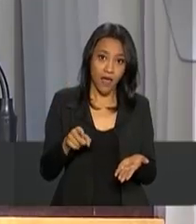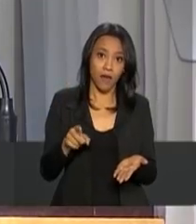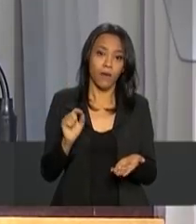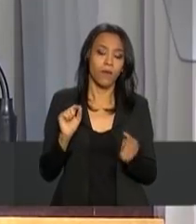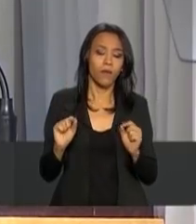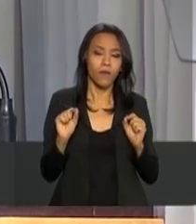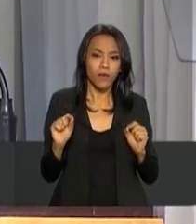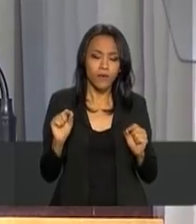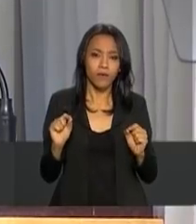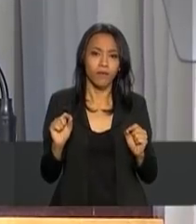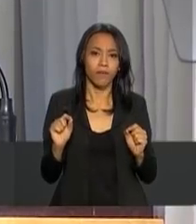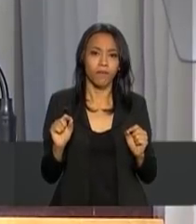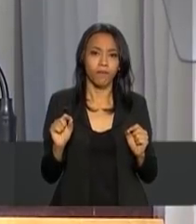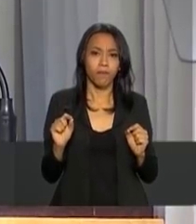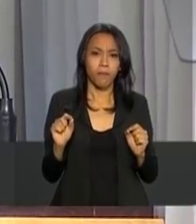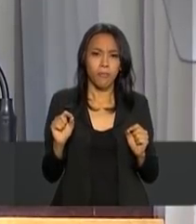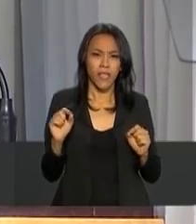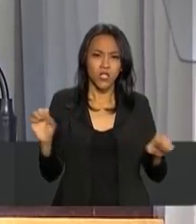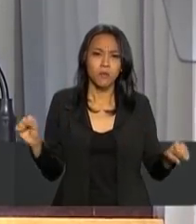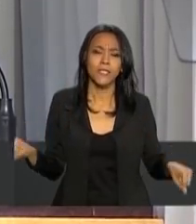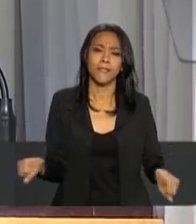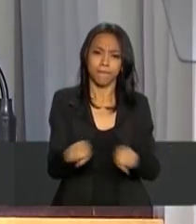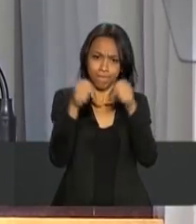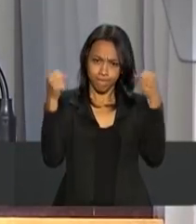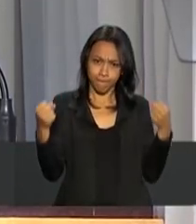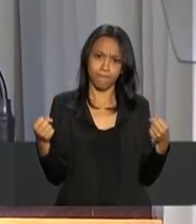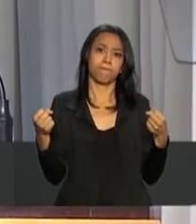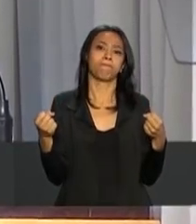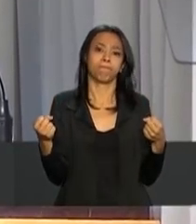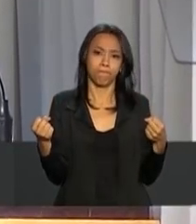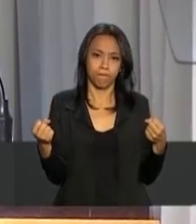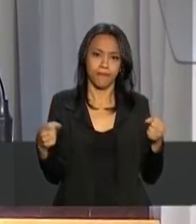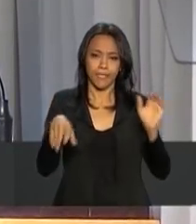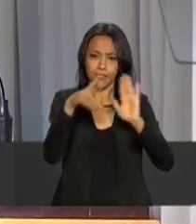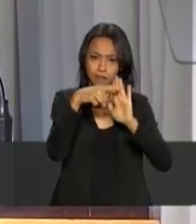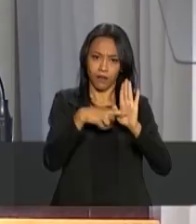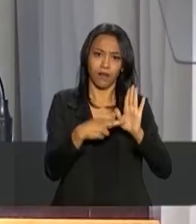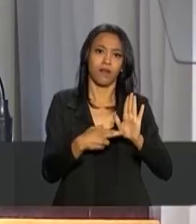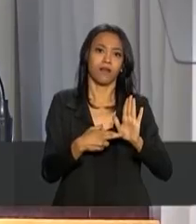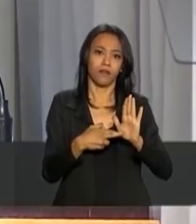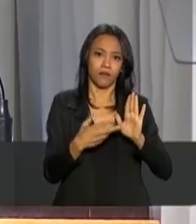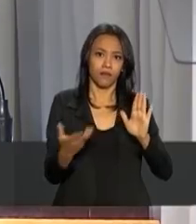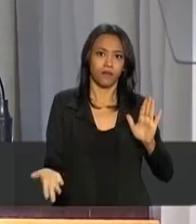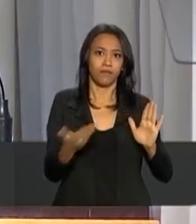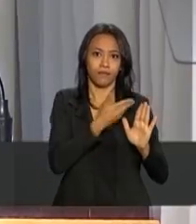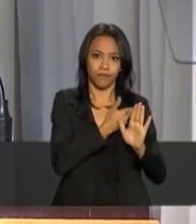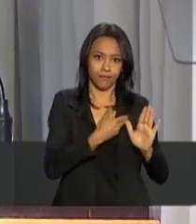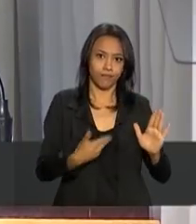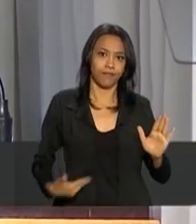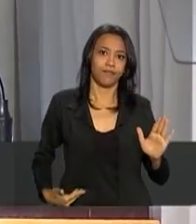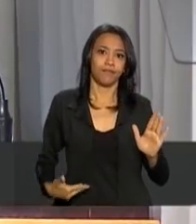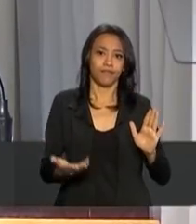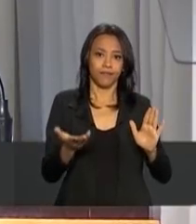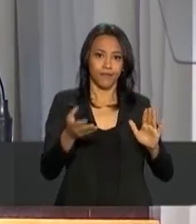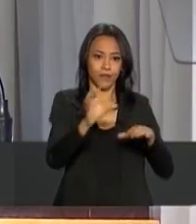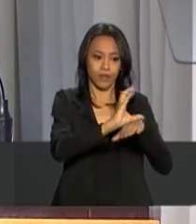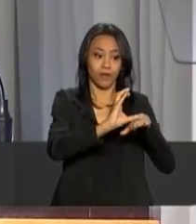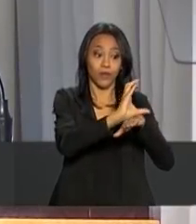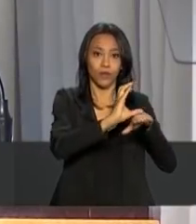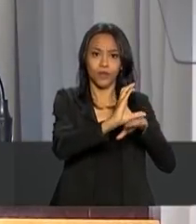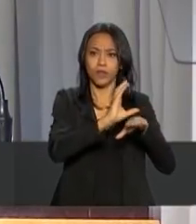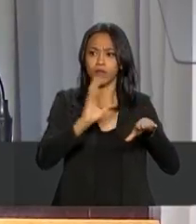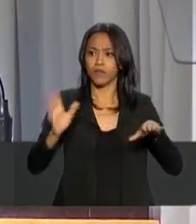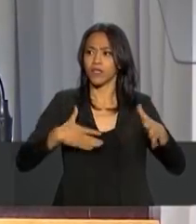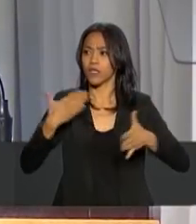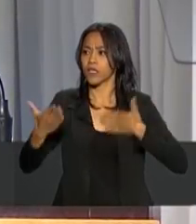visível de uma ruptura no Estado. Esta é a constituinte, porque você fica naquela instabilidade, o que vai